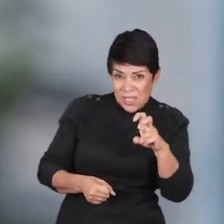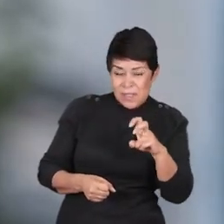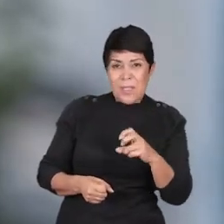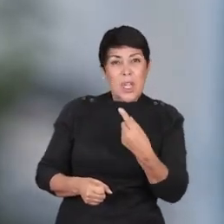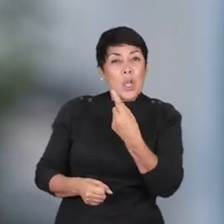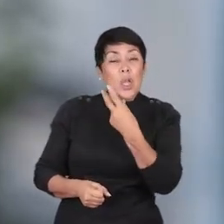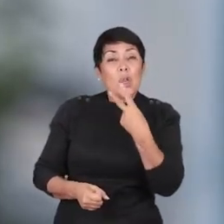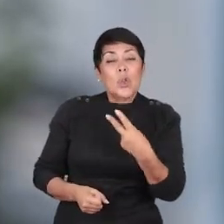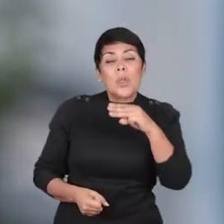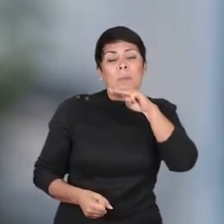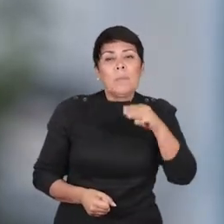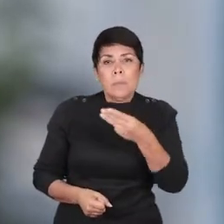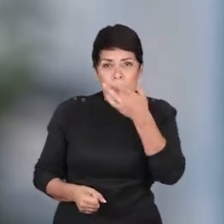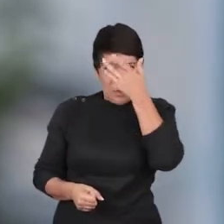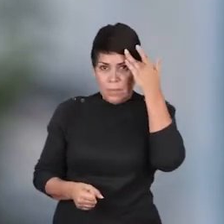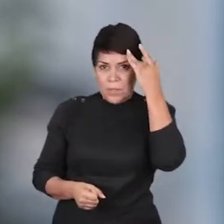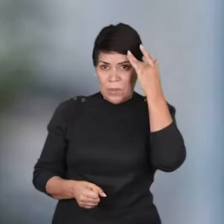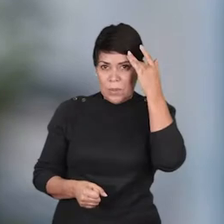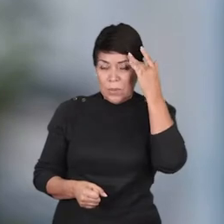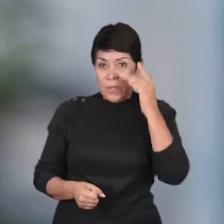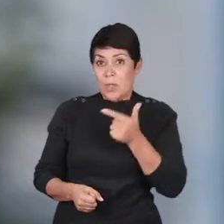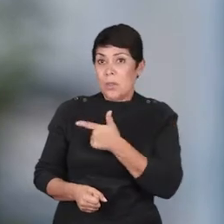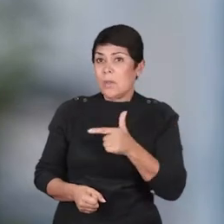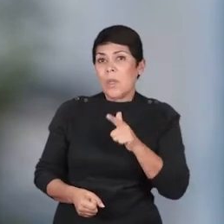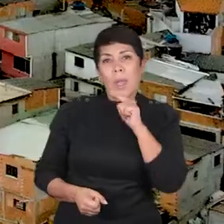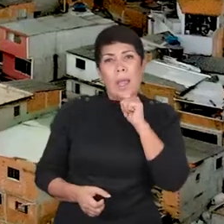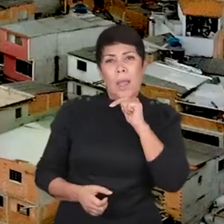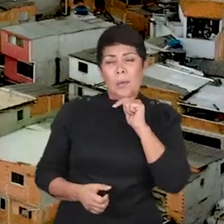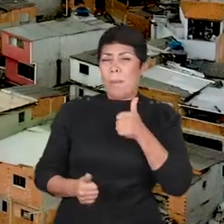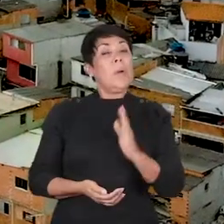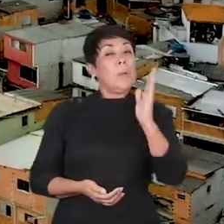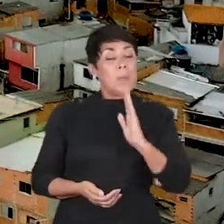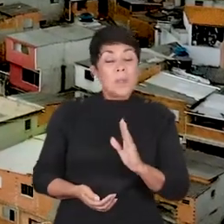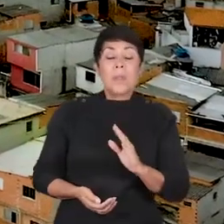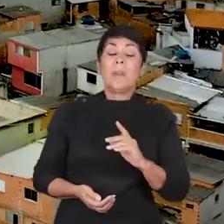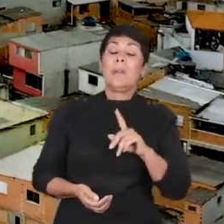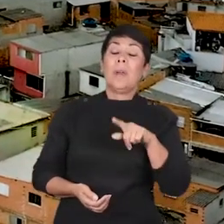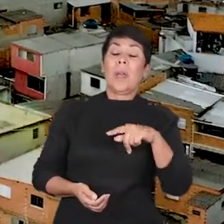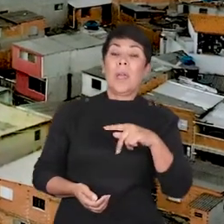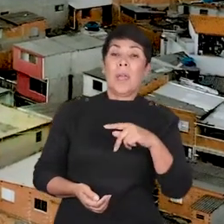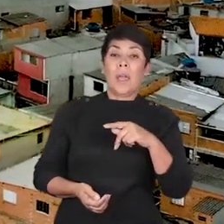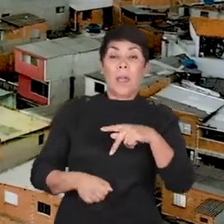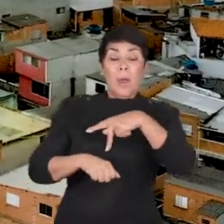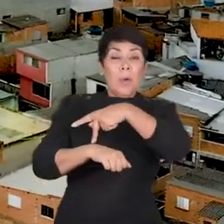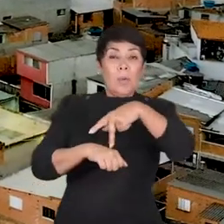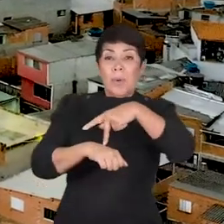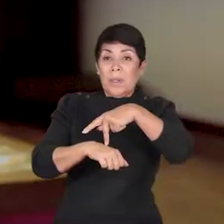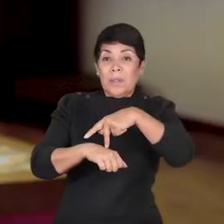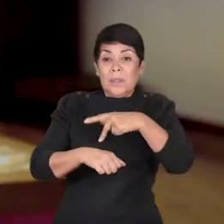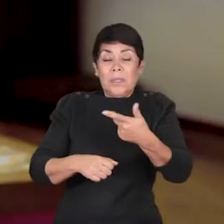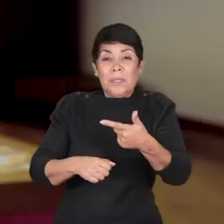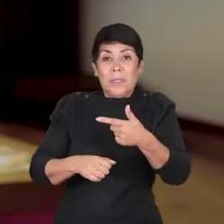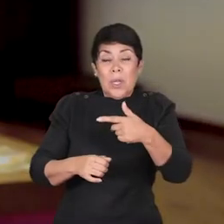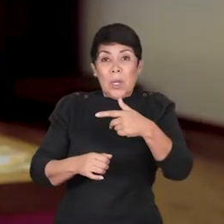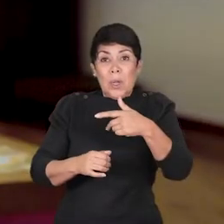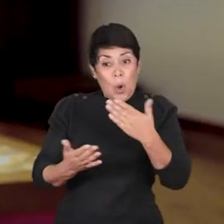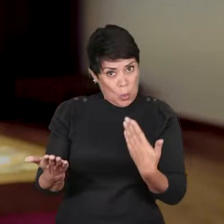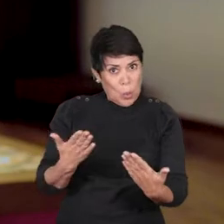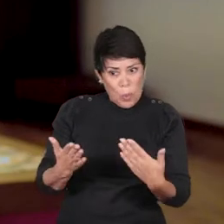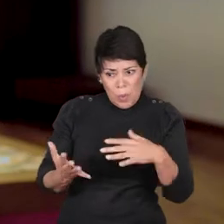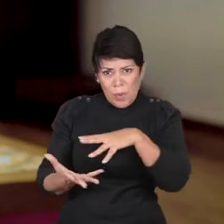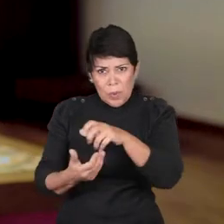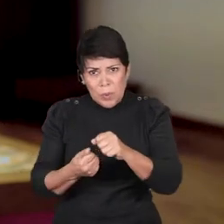deixar 12 milhões de pessoas na cidade de São Paulo sem água. O Brasil é um dos países mais atrasados